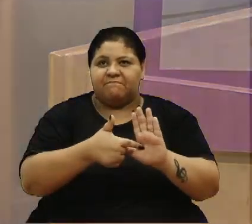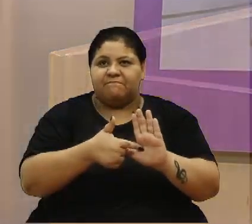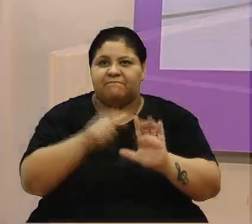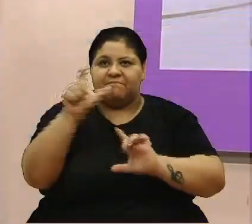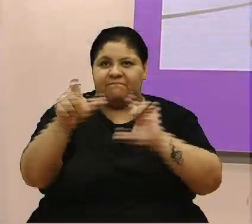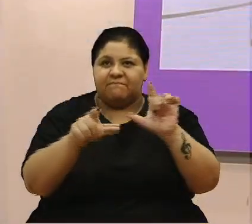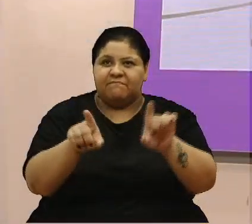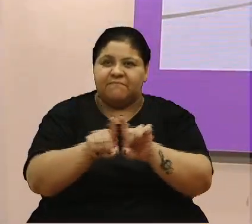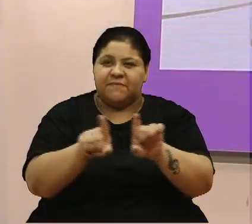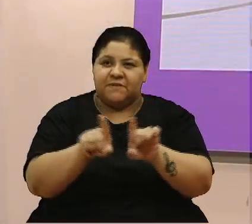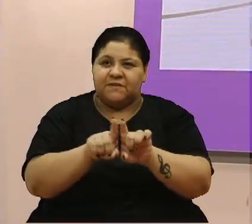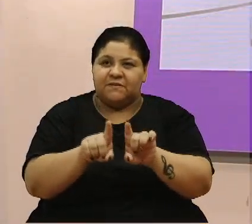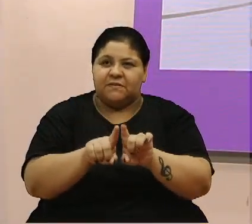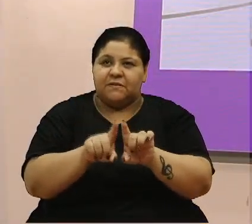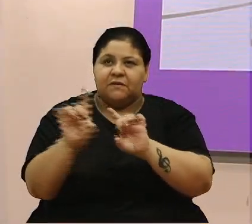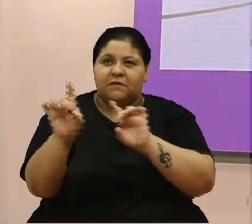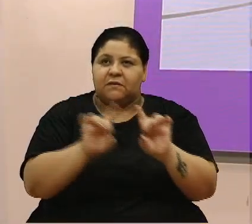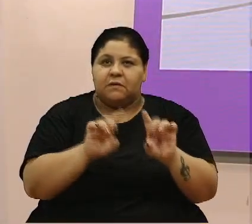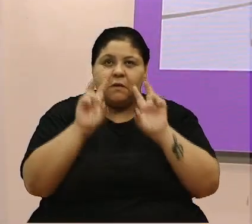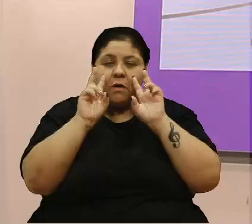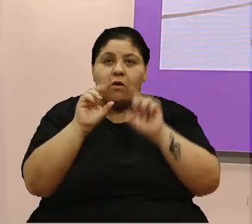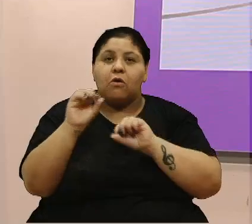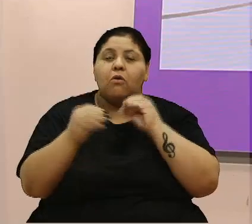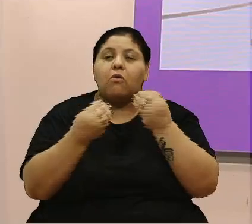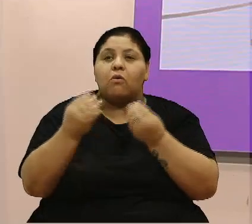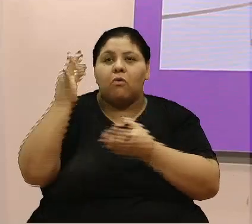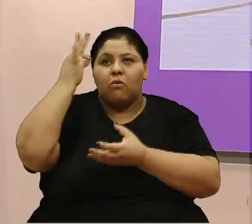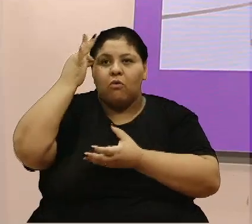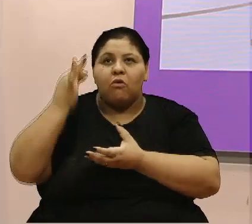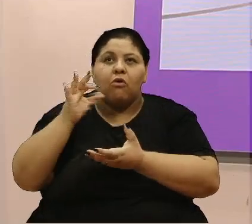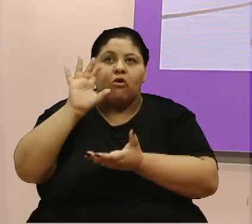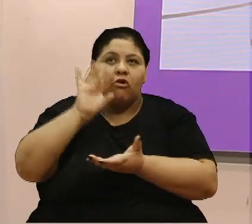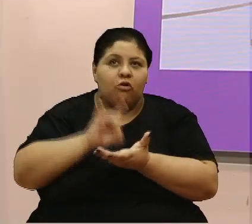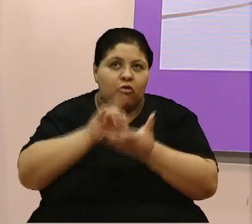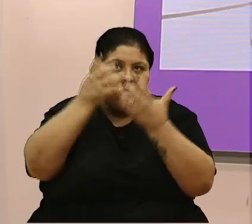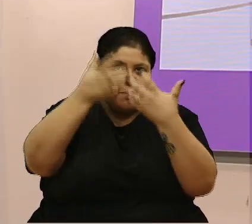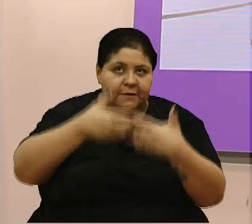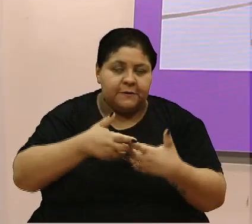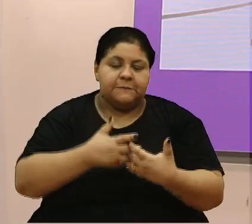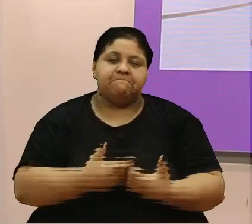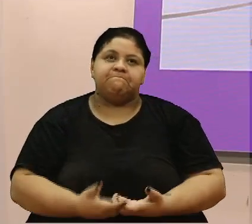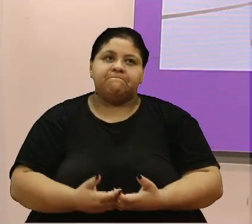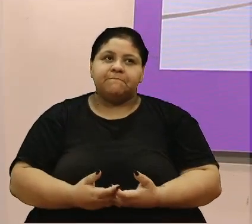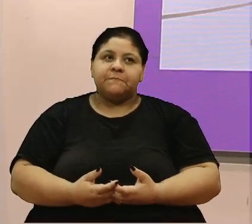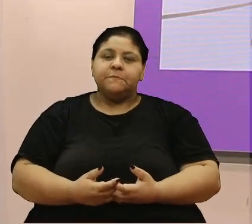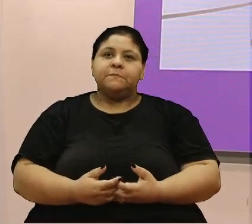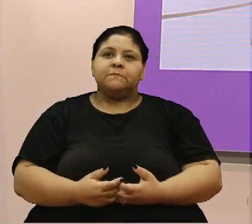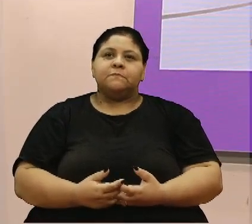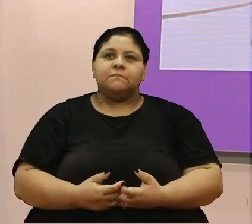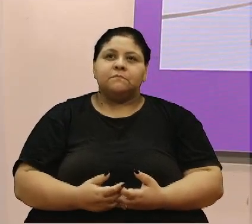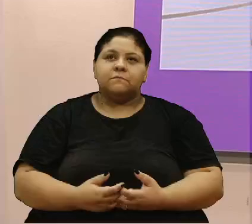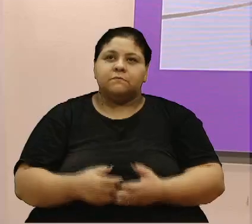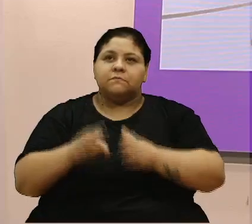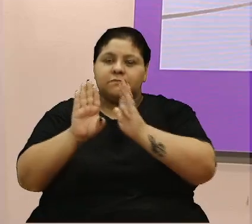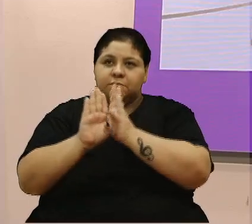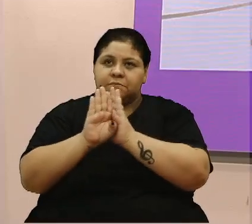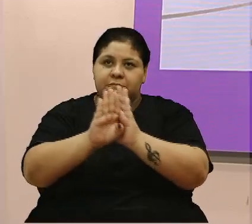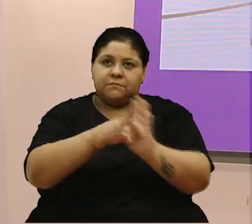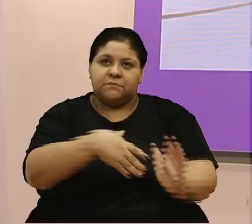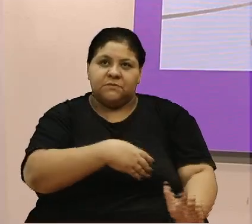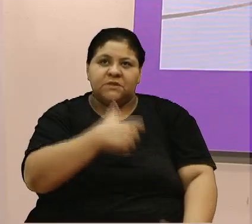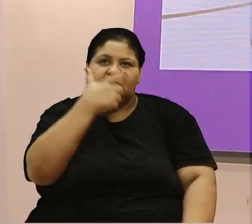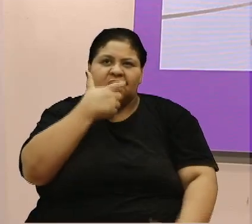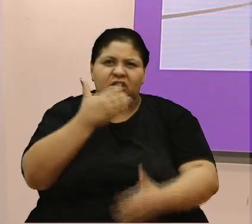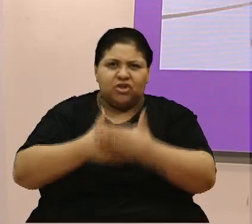pessoas também que estão nos assistindo possam entender agora como é que já está efetivamente funcionando. Então, os benefícios do leite materno, eu acho que